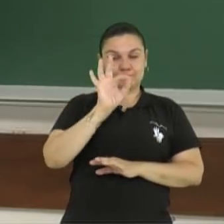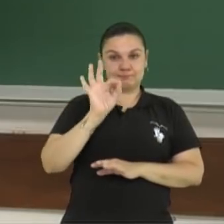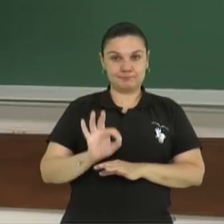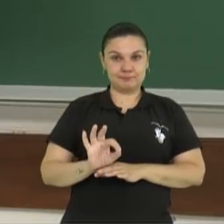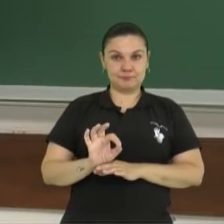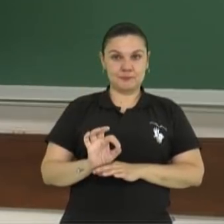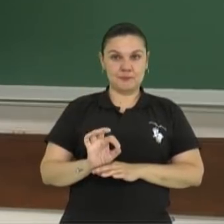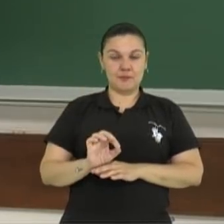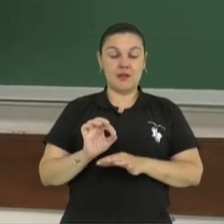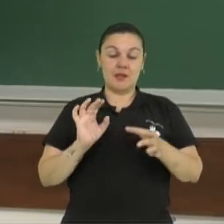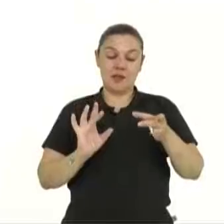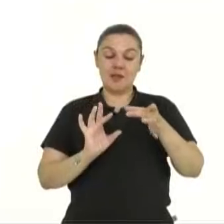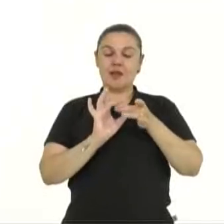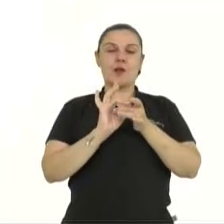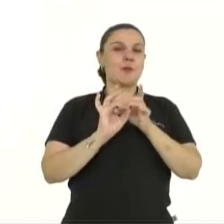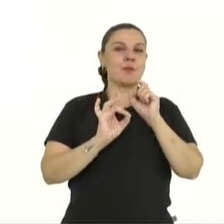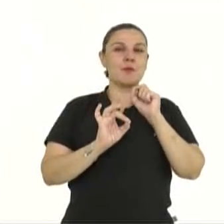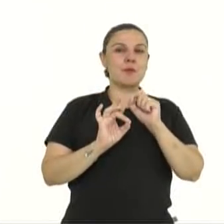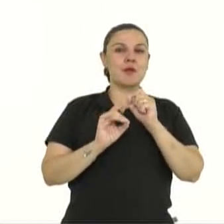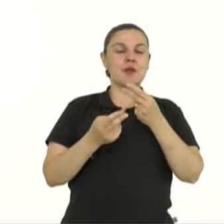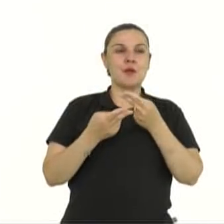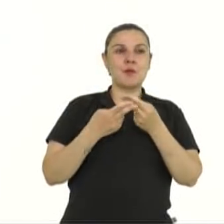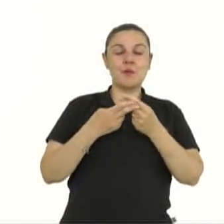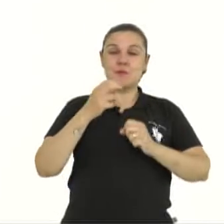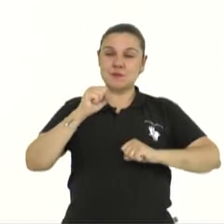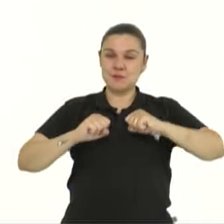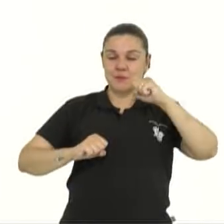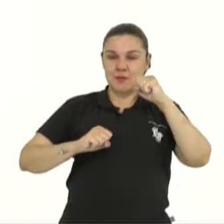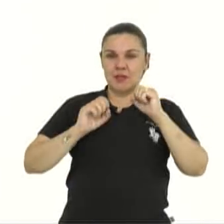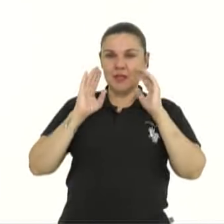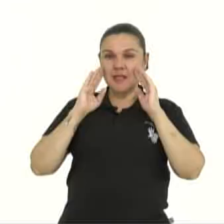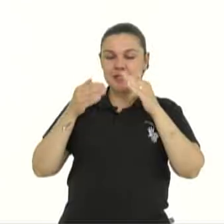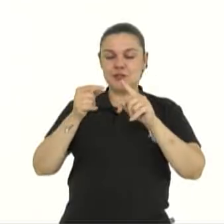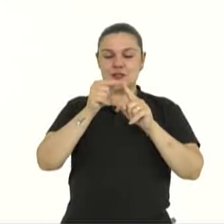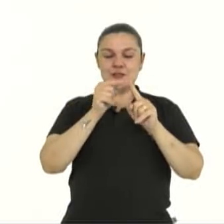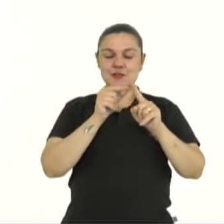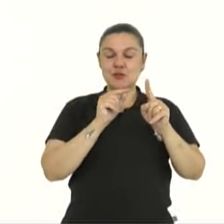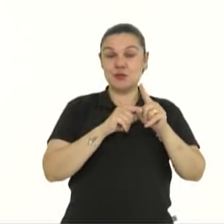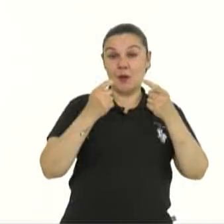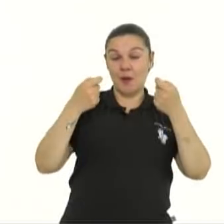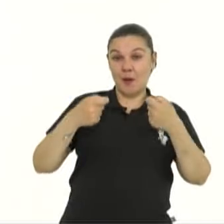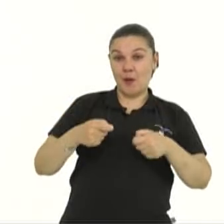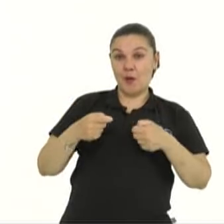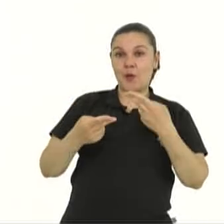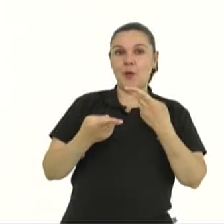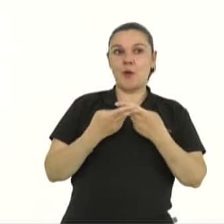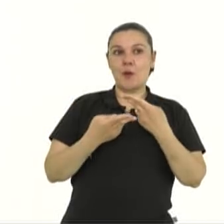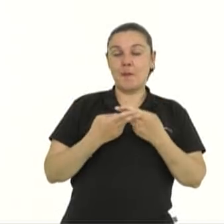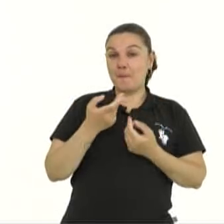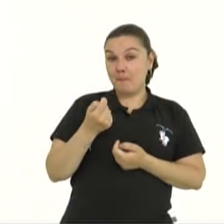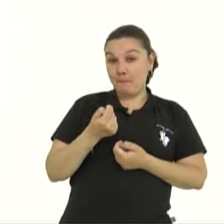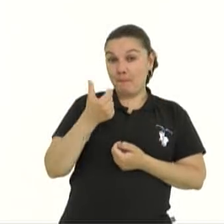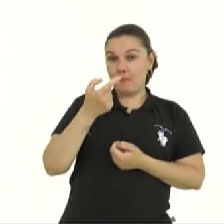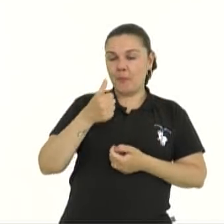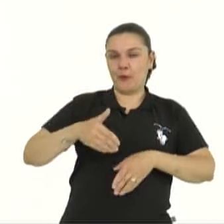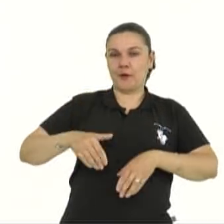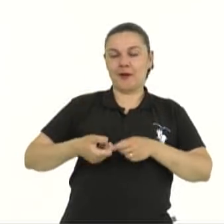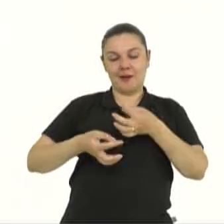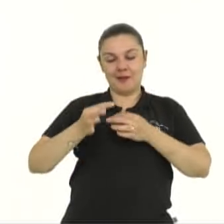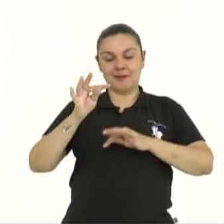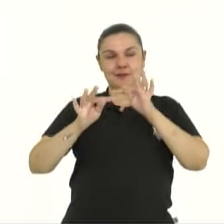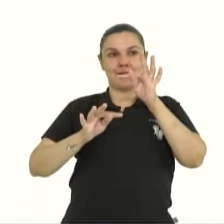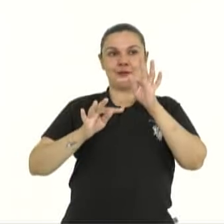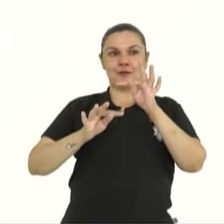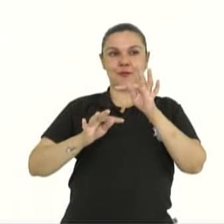alternativa que corresponde ao tipo de indústria que necessariamente utiliza pouca tecnologia